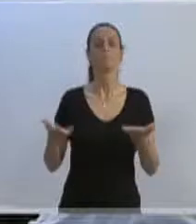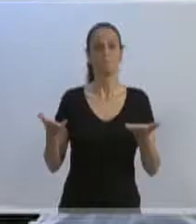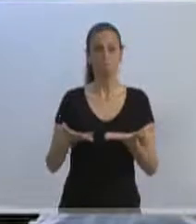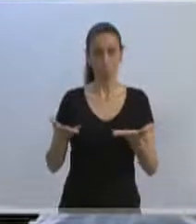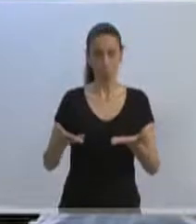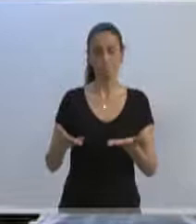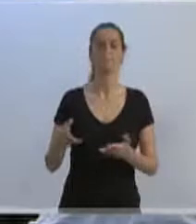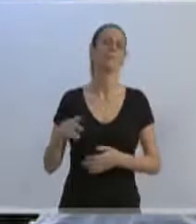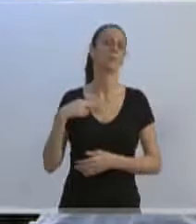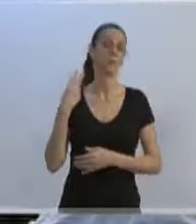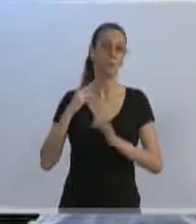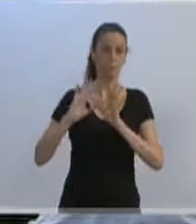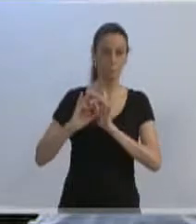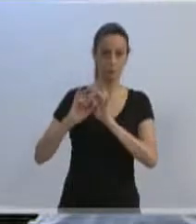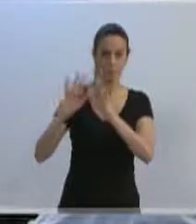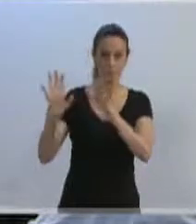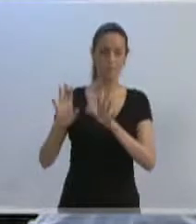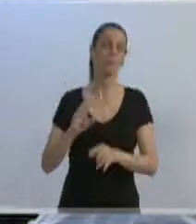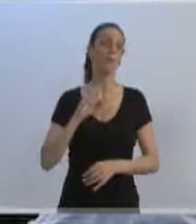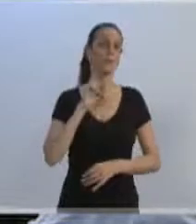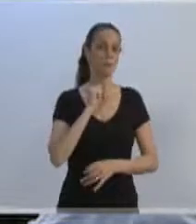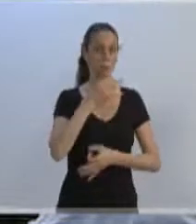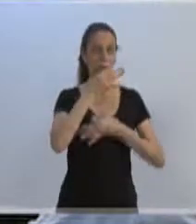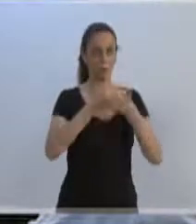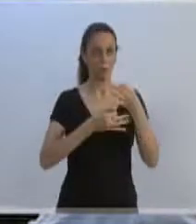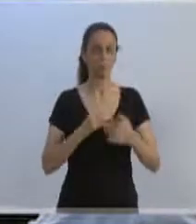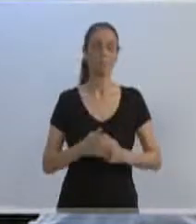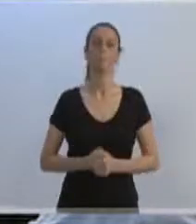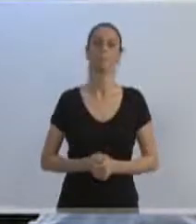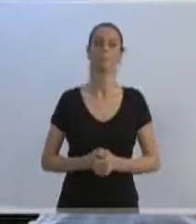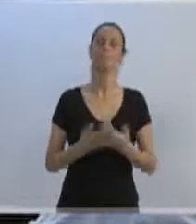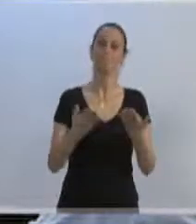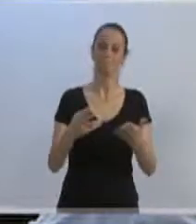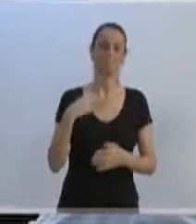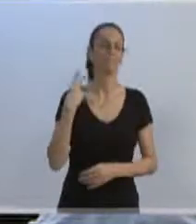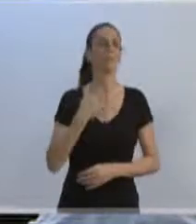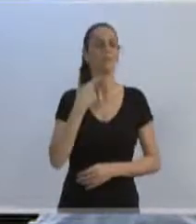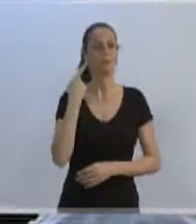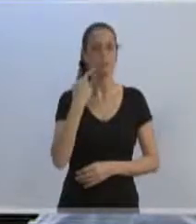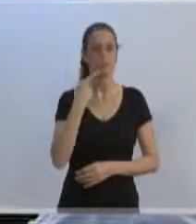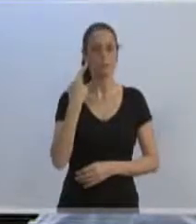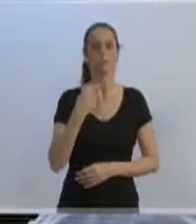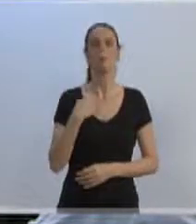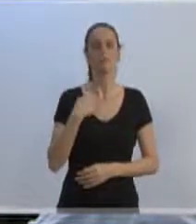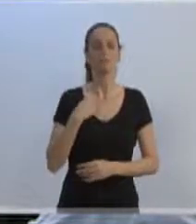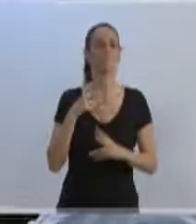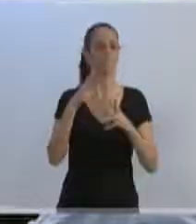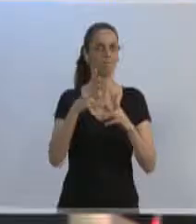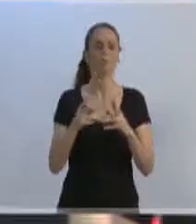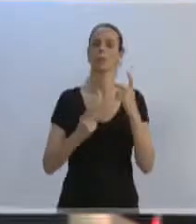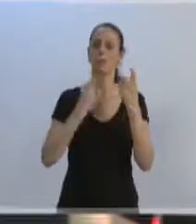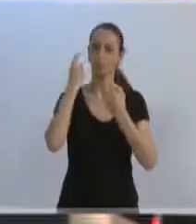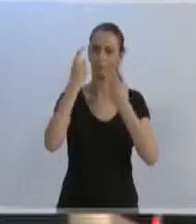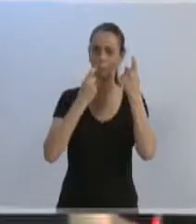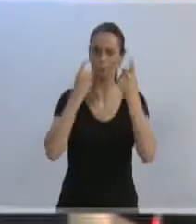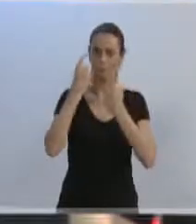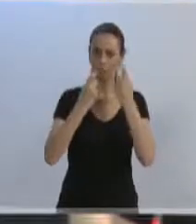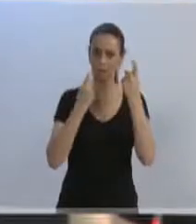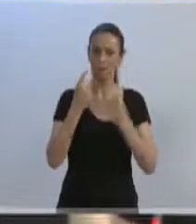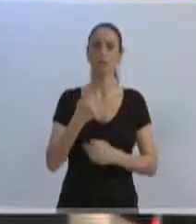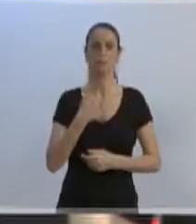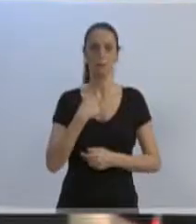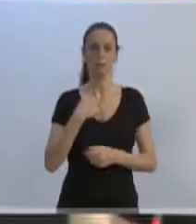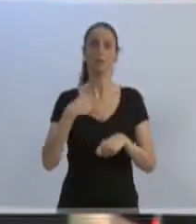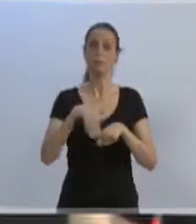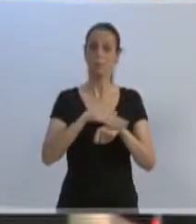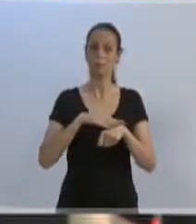morador o vereador silvinho vereador marcelo lanzarin eu tive a mesma preocupação também foi ao encontro do presidente